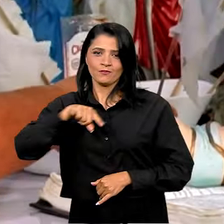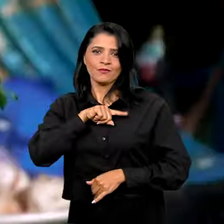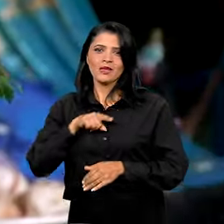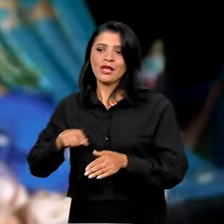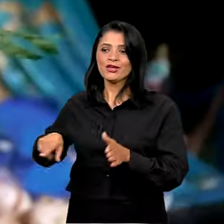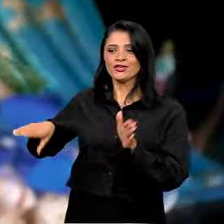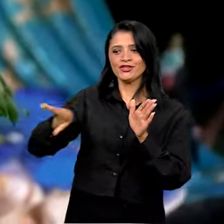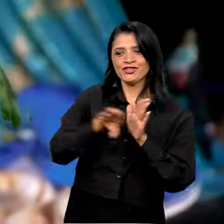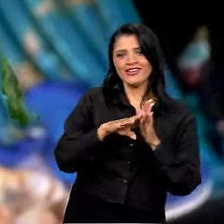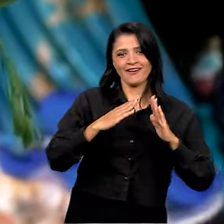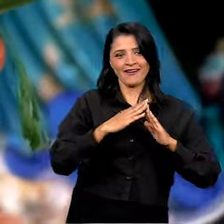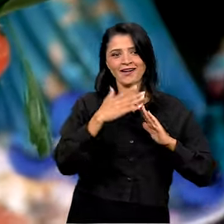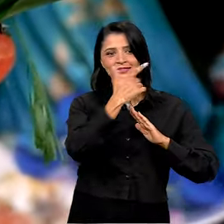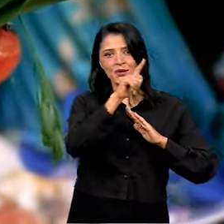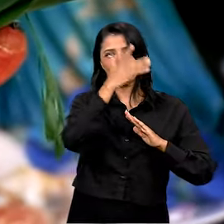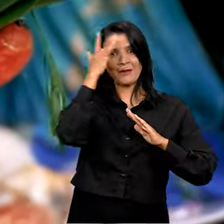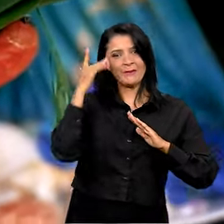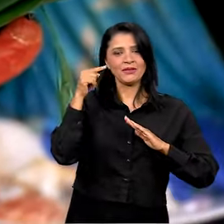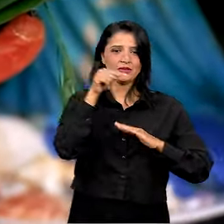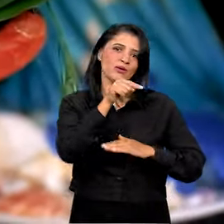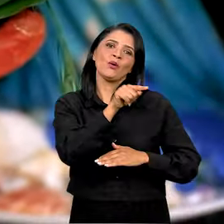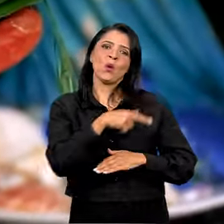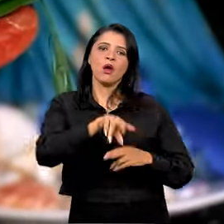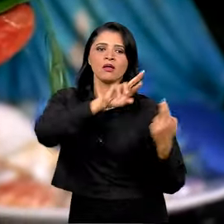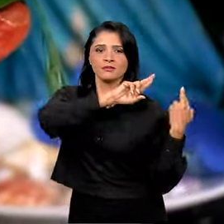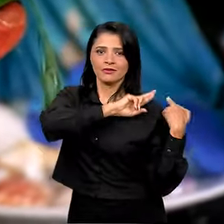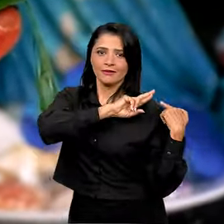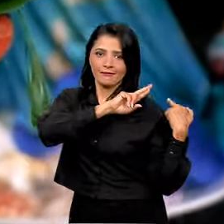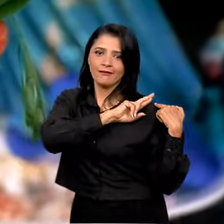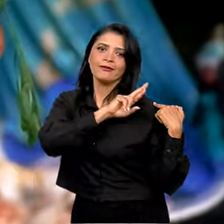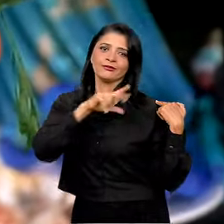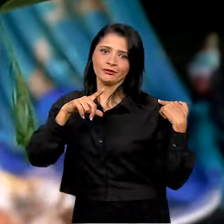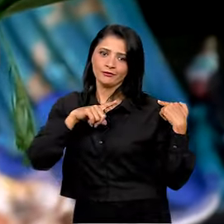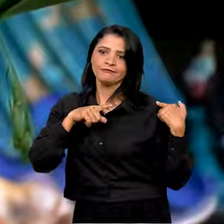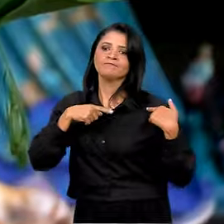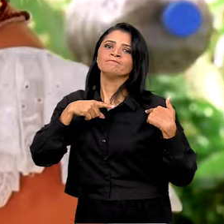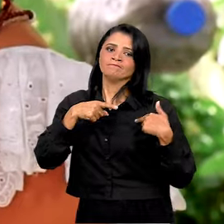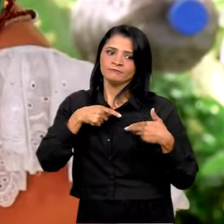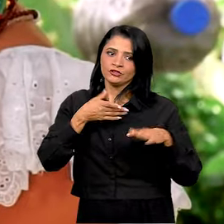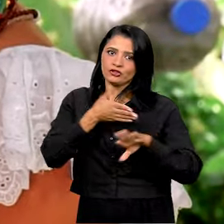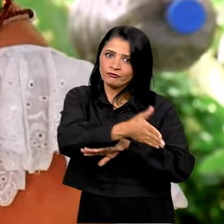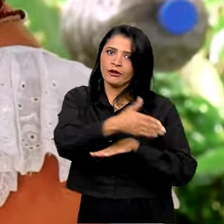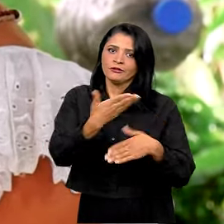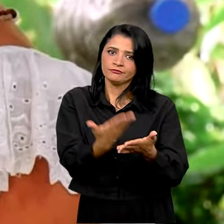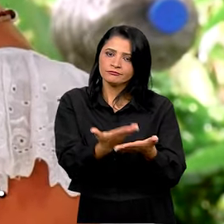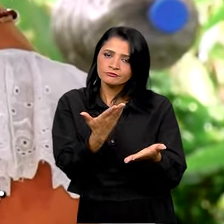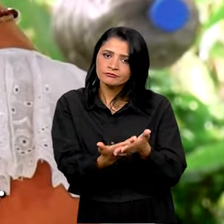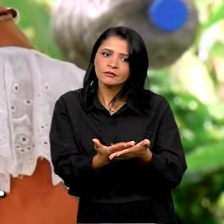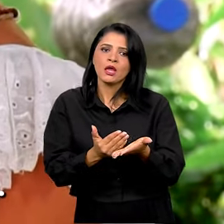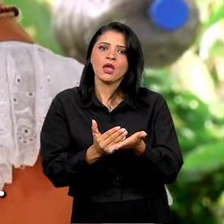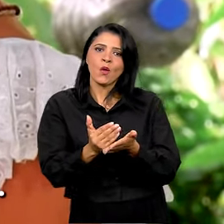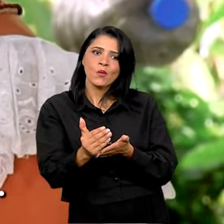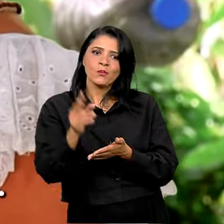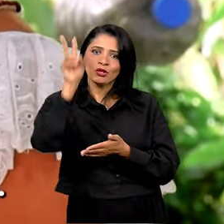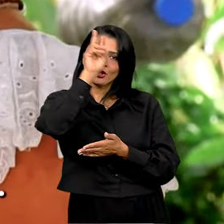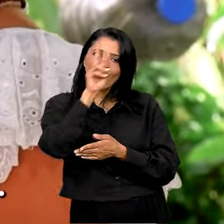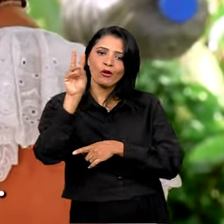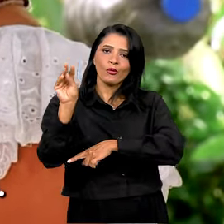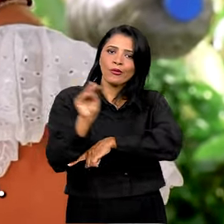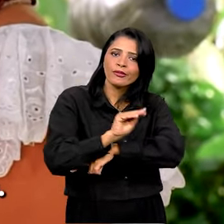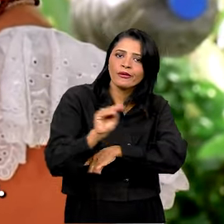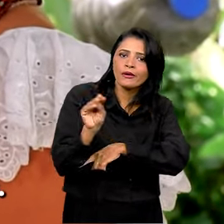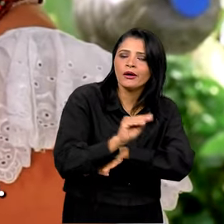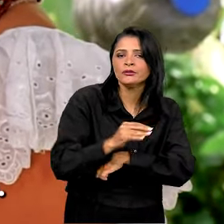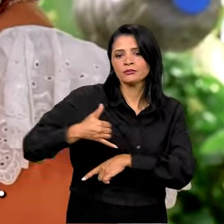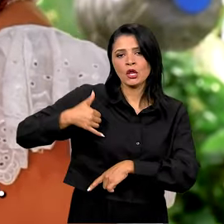chega na casa das pessoas que é dada essa responsabilidade que a gente estude e a gente começa uma história de cuidado isso